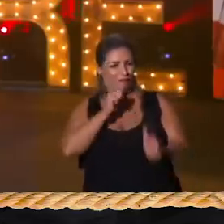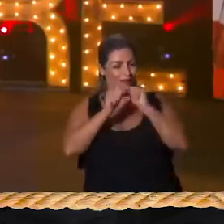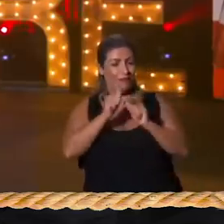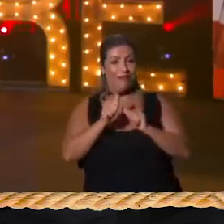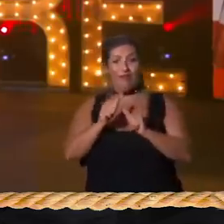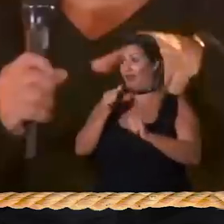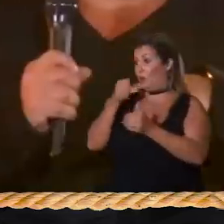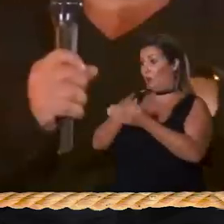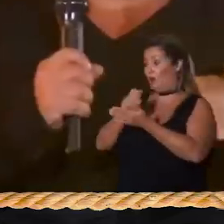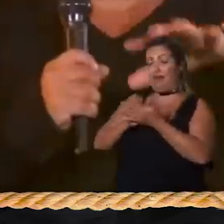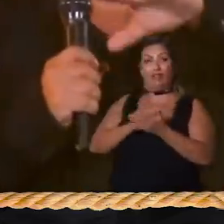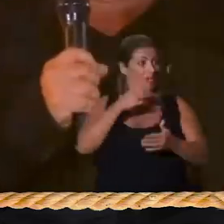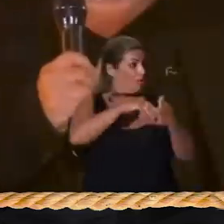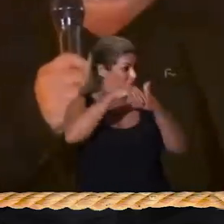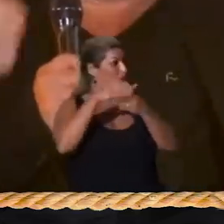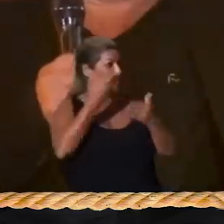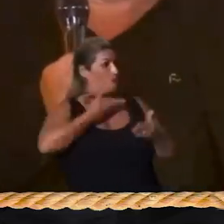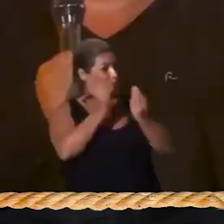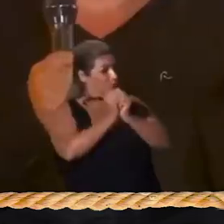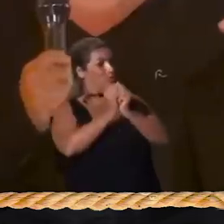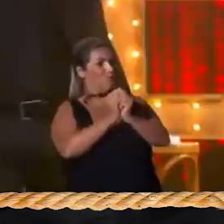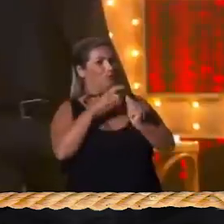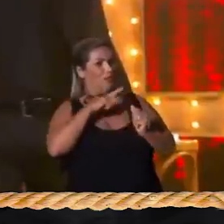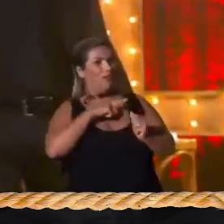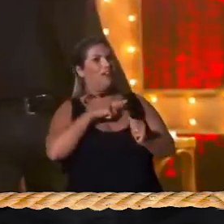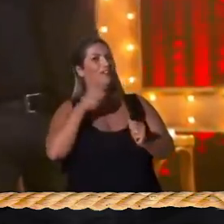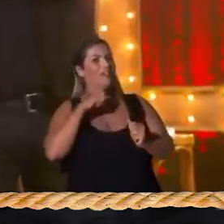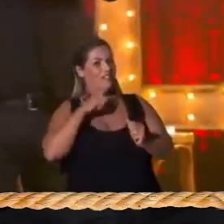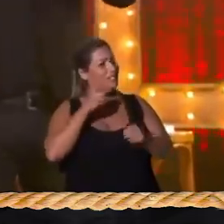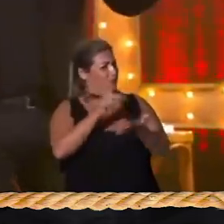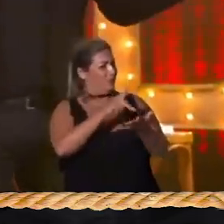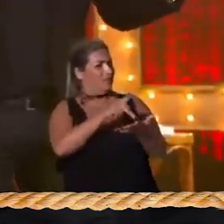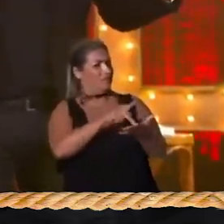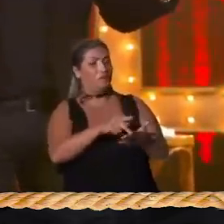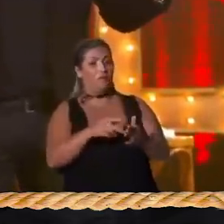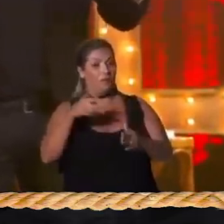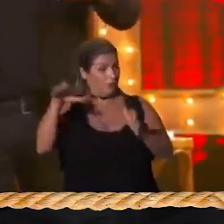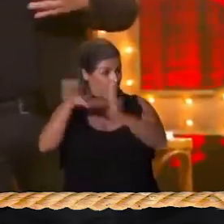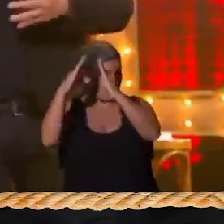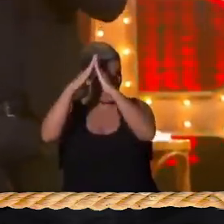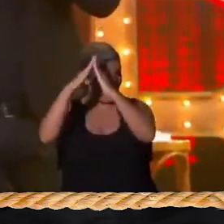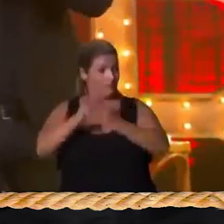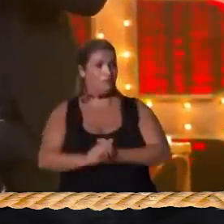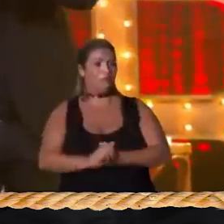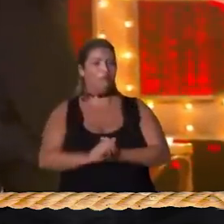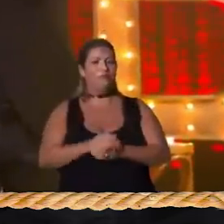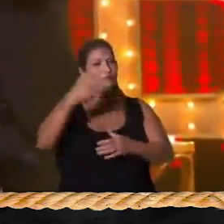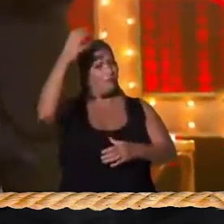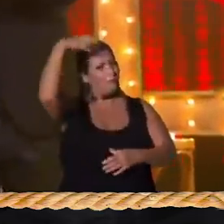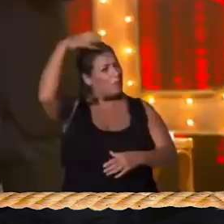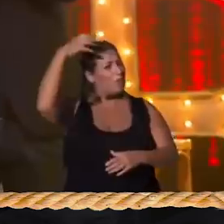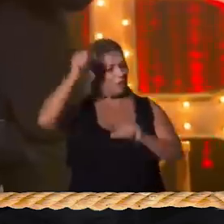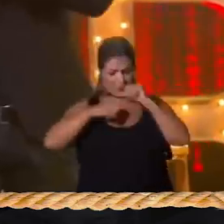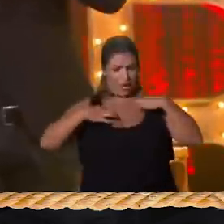anos. Que já me levou nesse boteco, os amigos dele. Ele atravessa uma rua assim, larga, isso, né? Isso, isso. Você chega em casa, vai tomar um banho, trocar essa